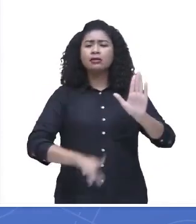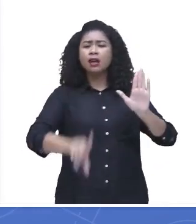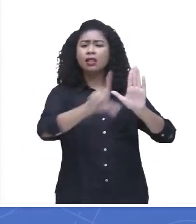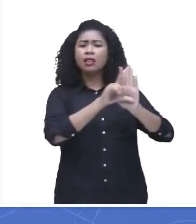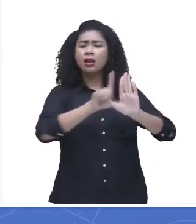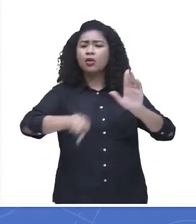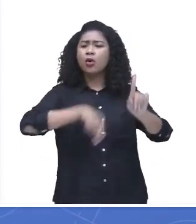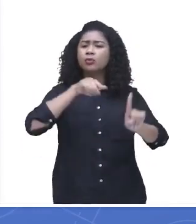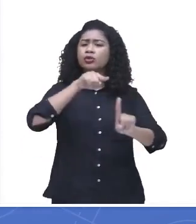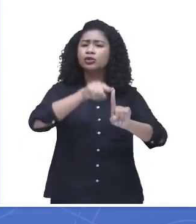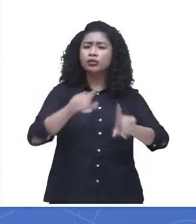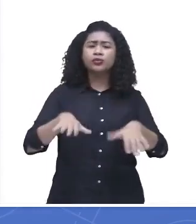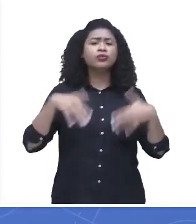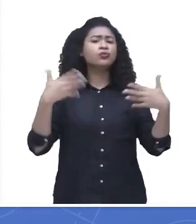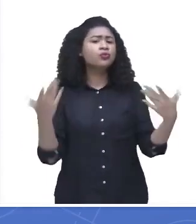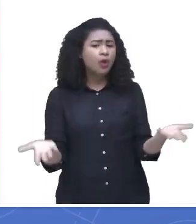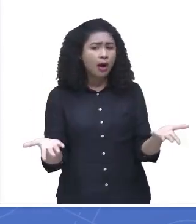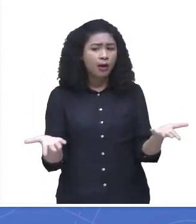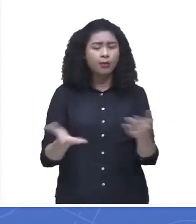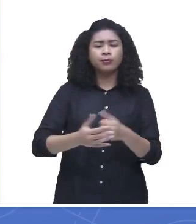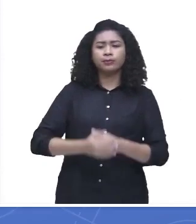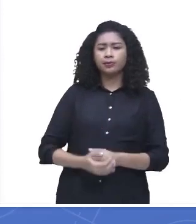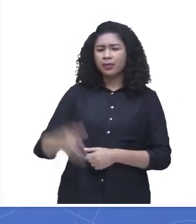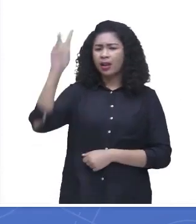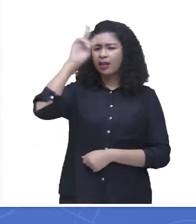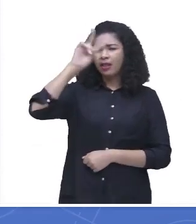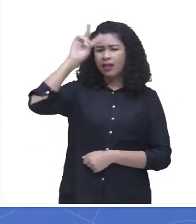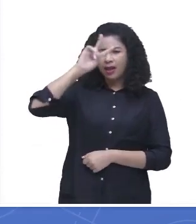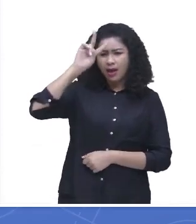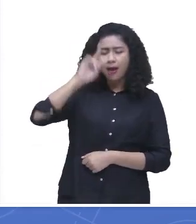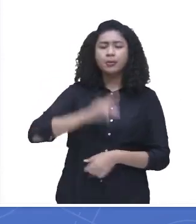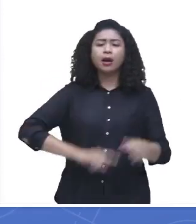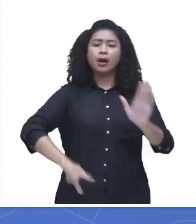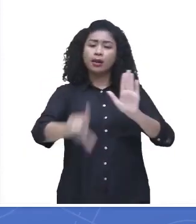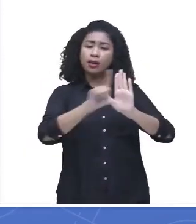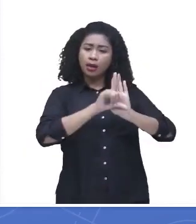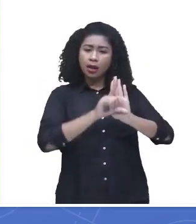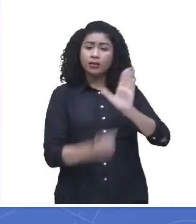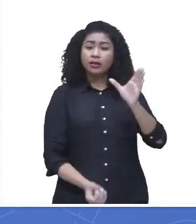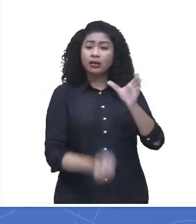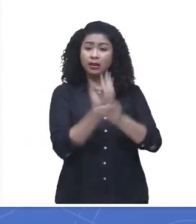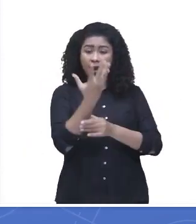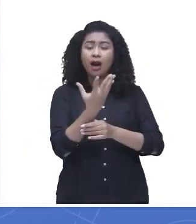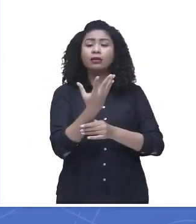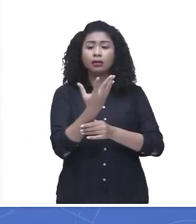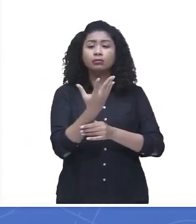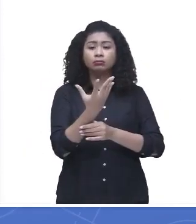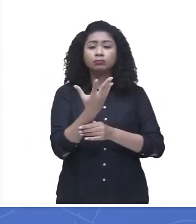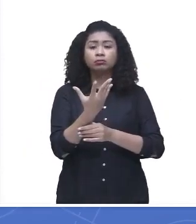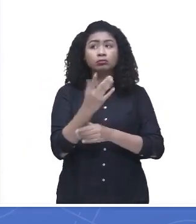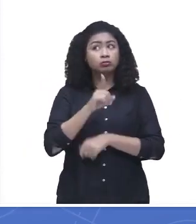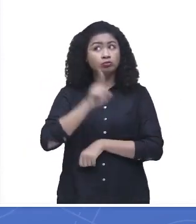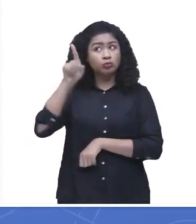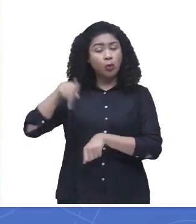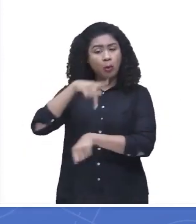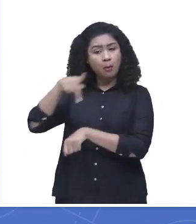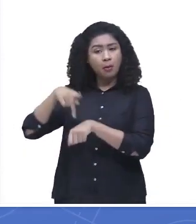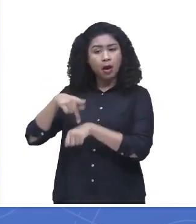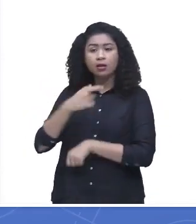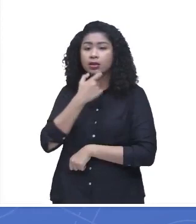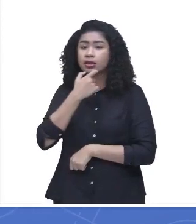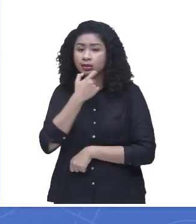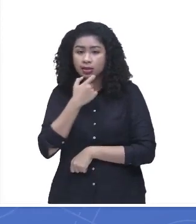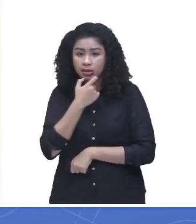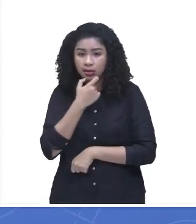dessas leis? Lembrando que são leis que foram criadas pela coroa britânica. Então, qual o objetivo deles em criar